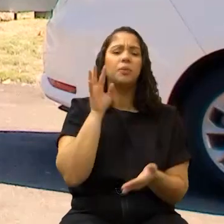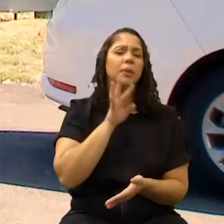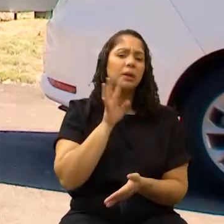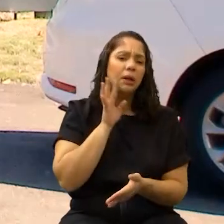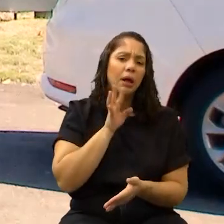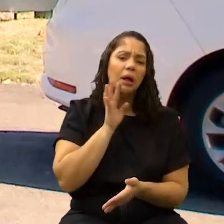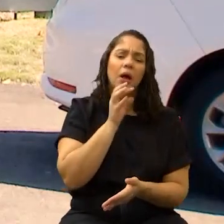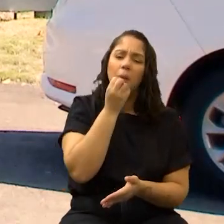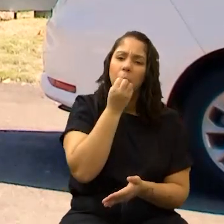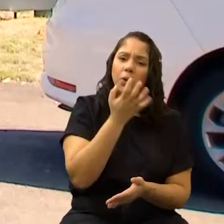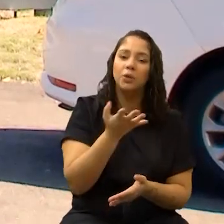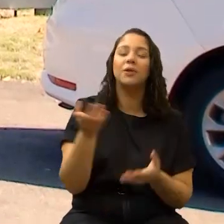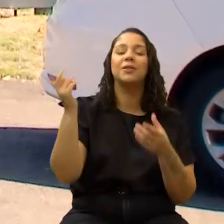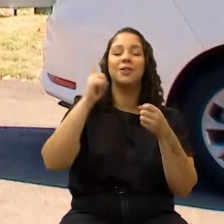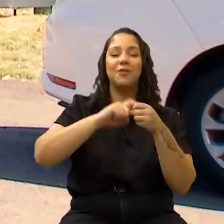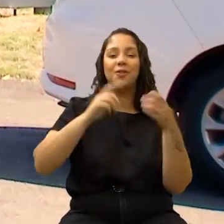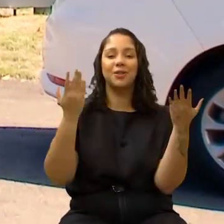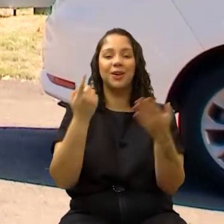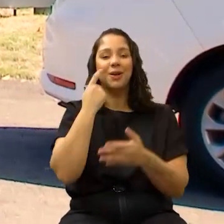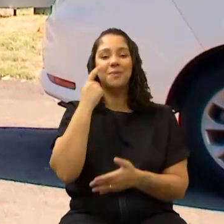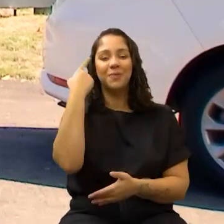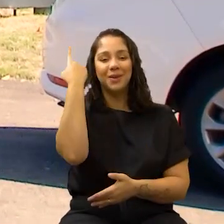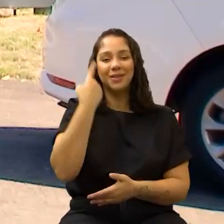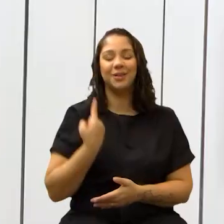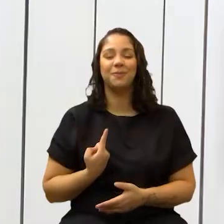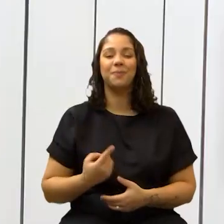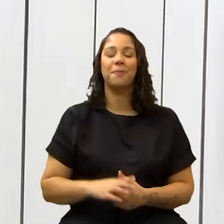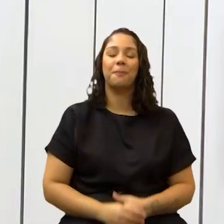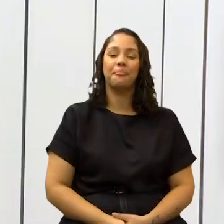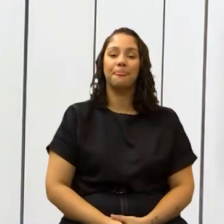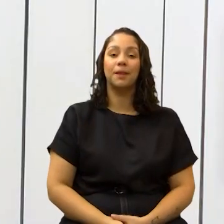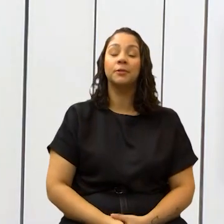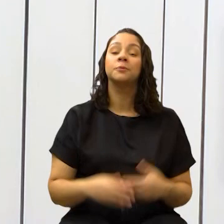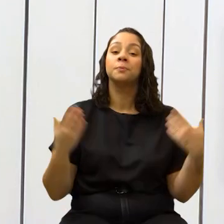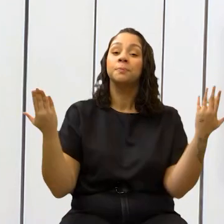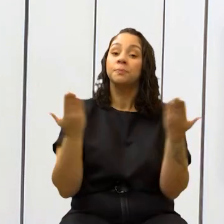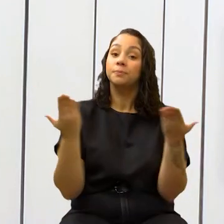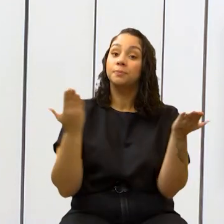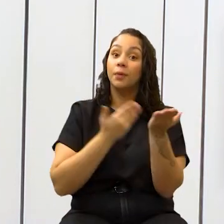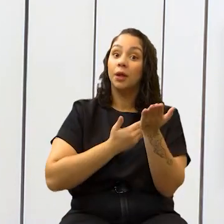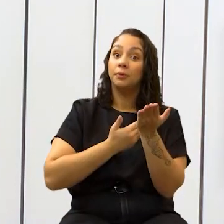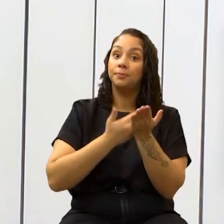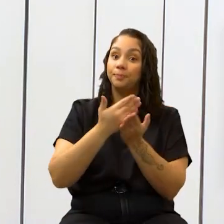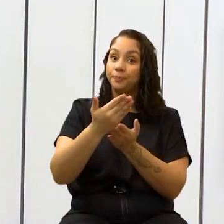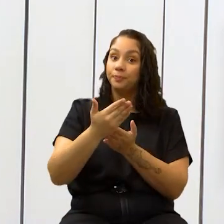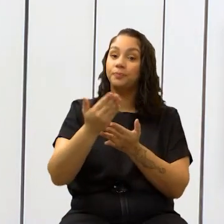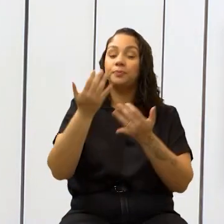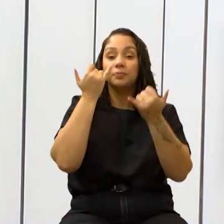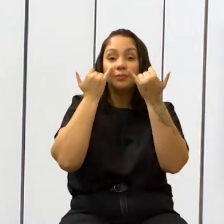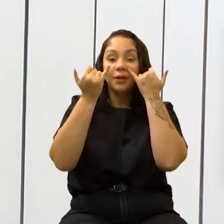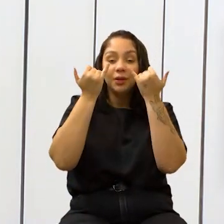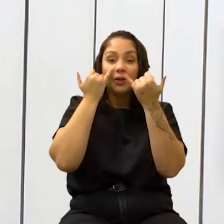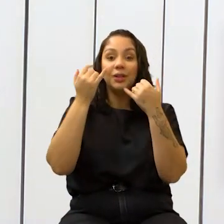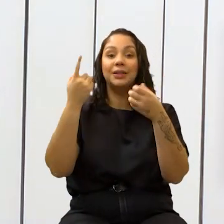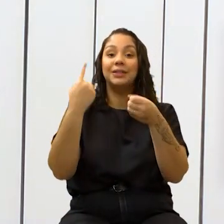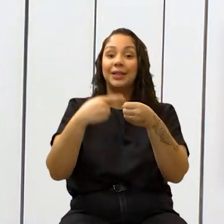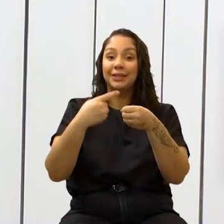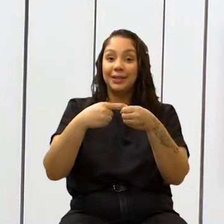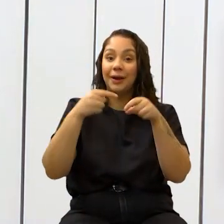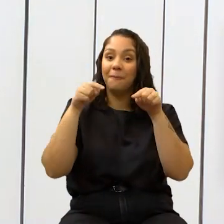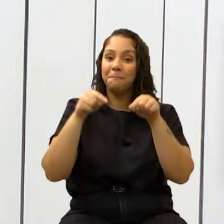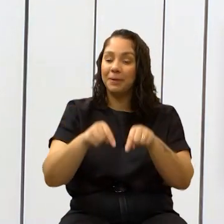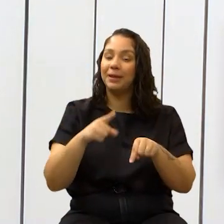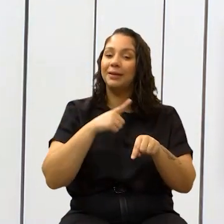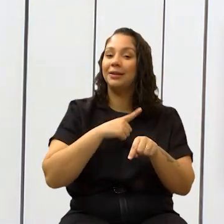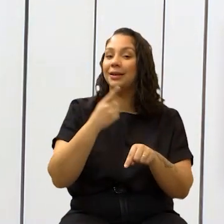bem bacana de Páscoa. Eu volto com você, Mirna Abreu. E agora a gente começa com as notícias da metrópole.